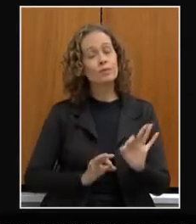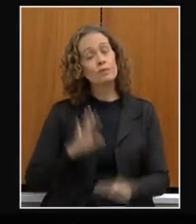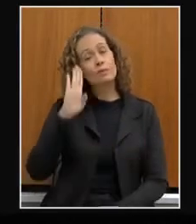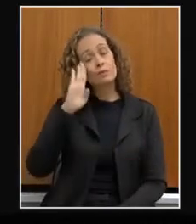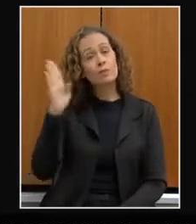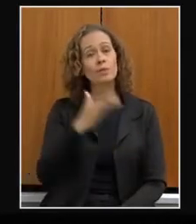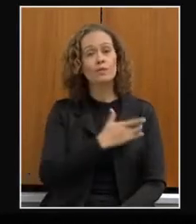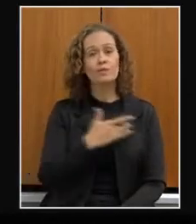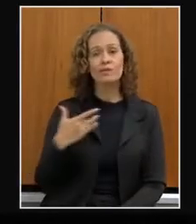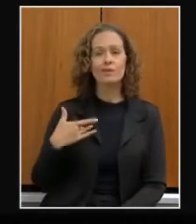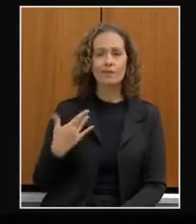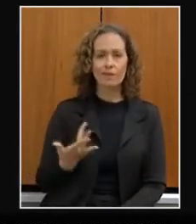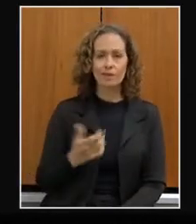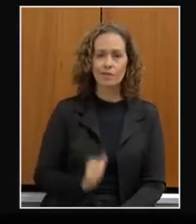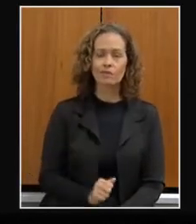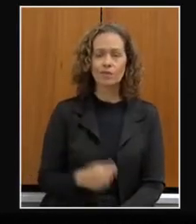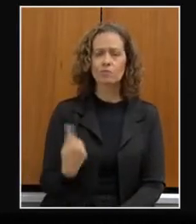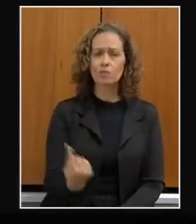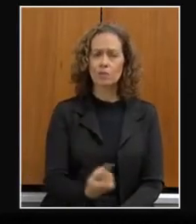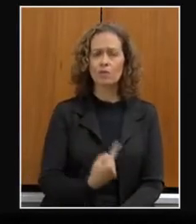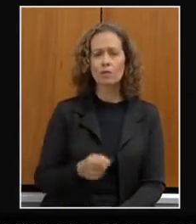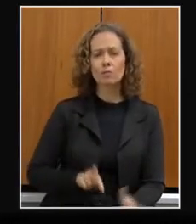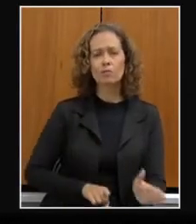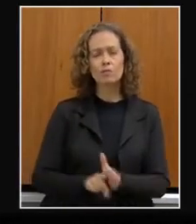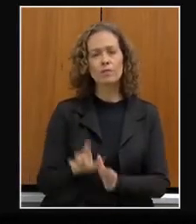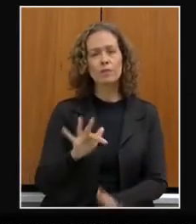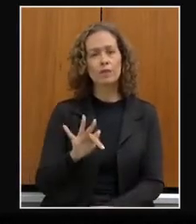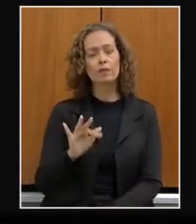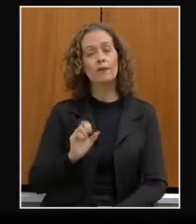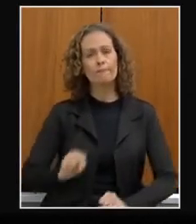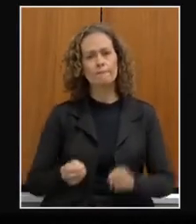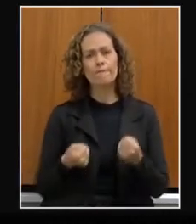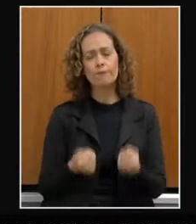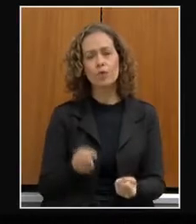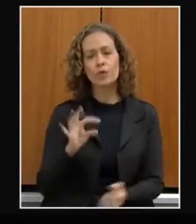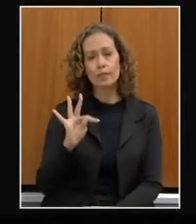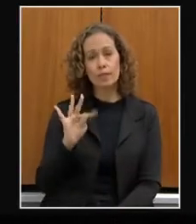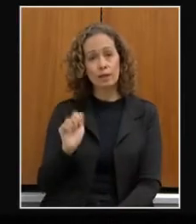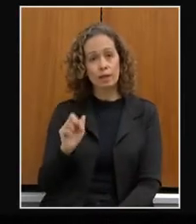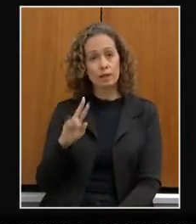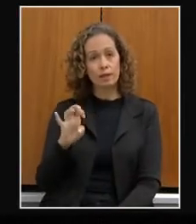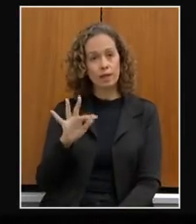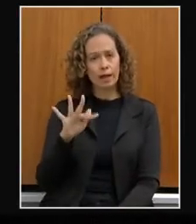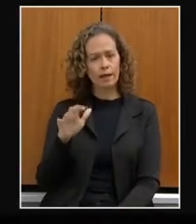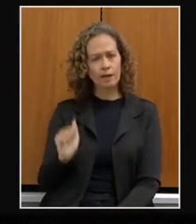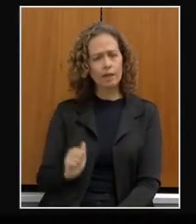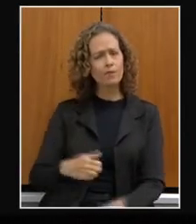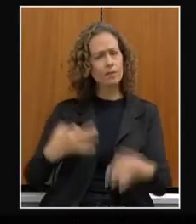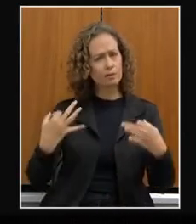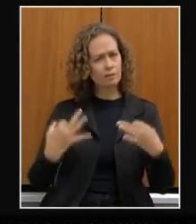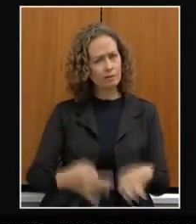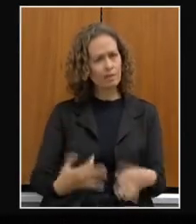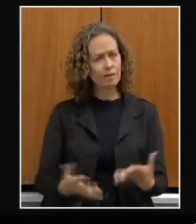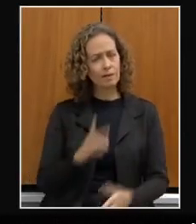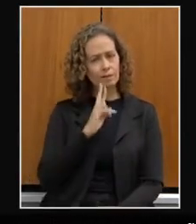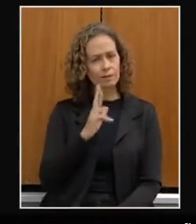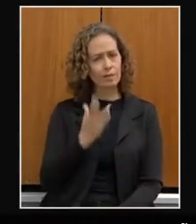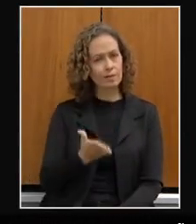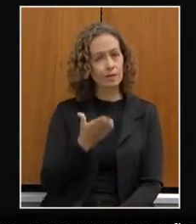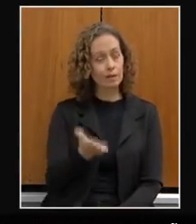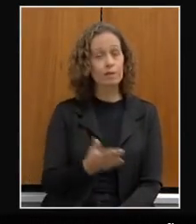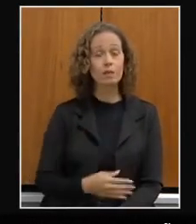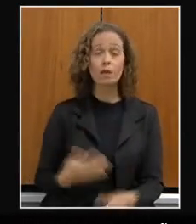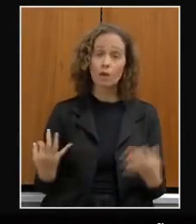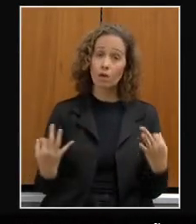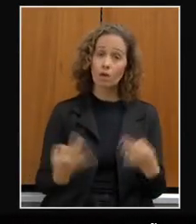quando eu perguntei da questão da força tarefa eu tinha certeza que a resposta é essa seria essa e acho que o correto é ser